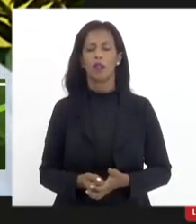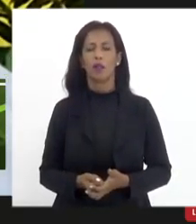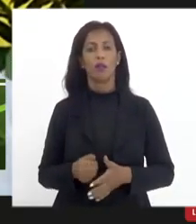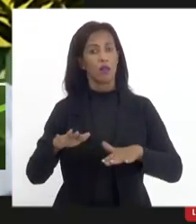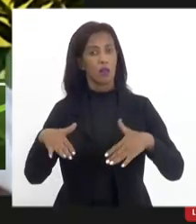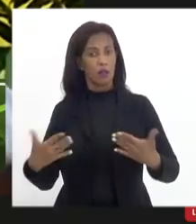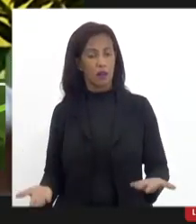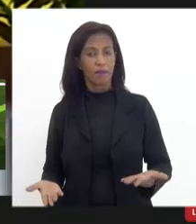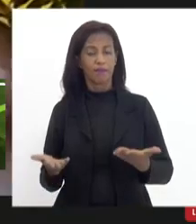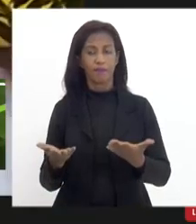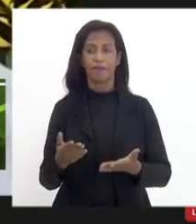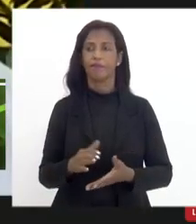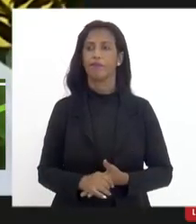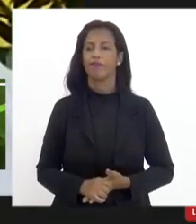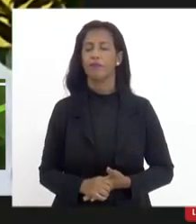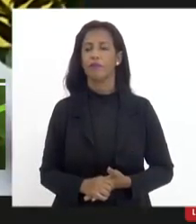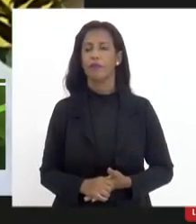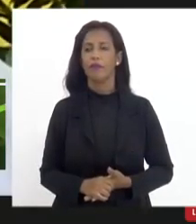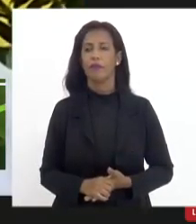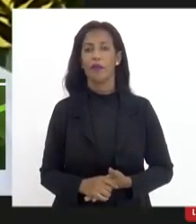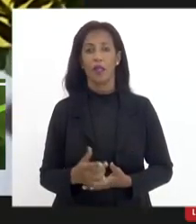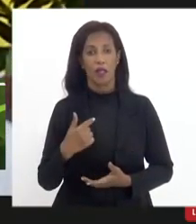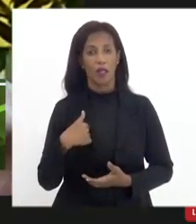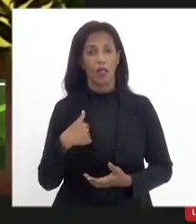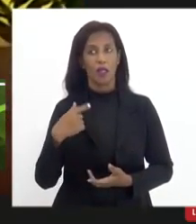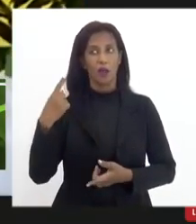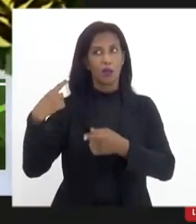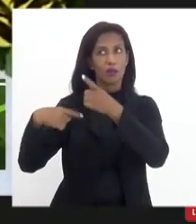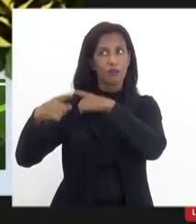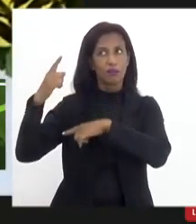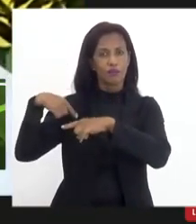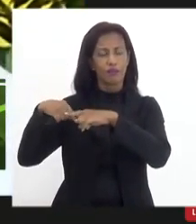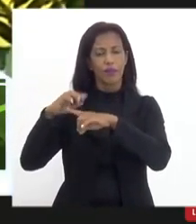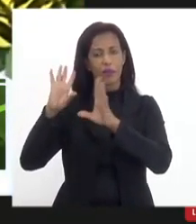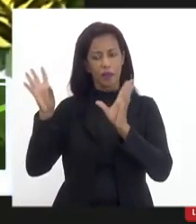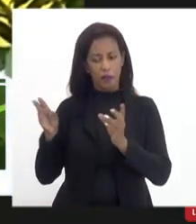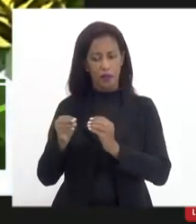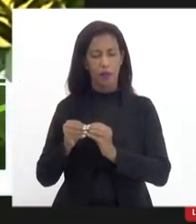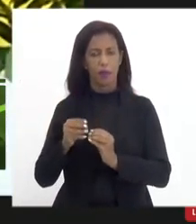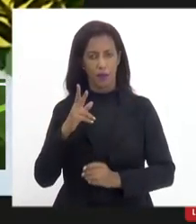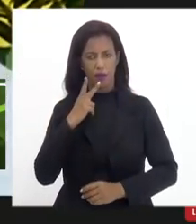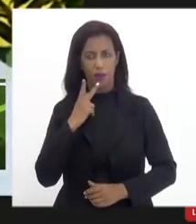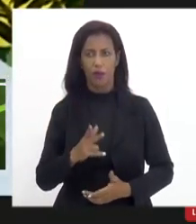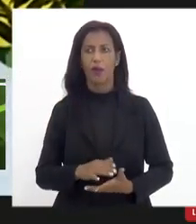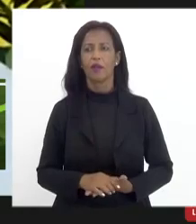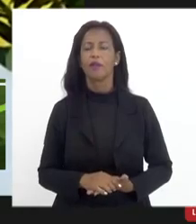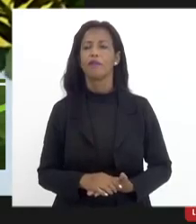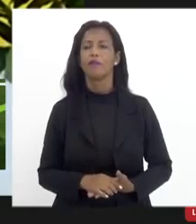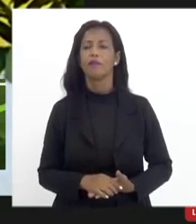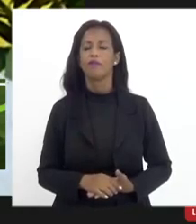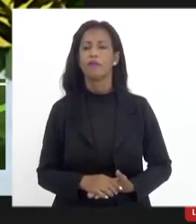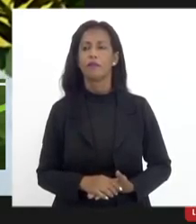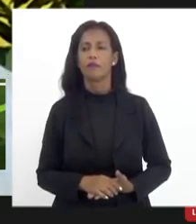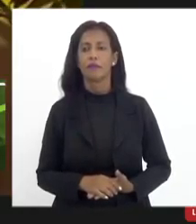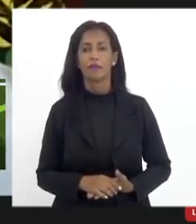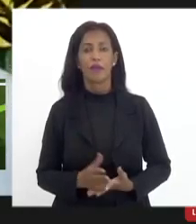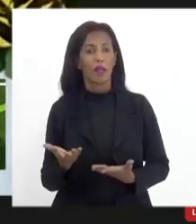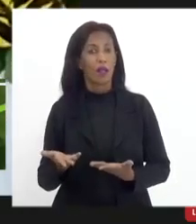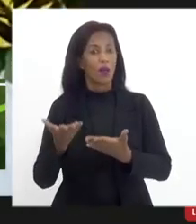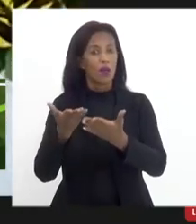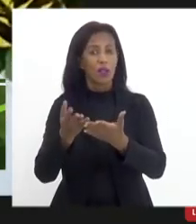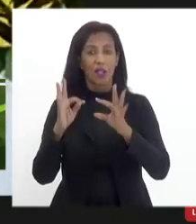aí eu me reporto, encerrando a minha fala aqui, inicial, ao que está colocado